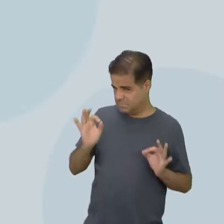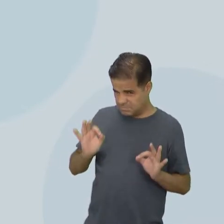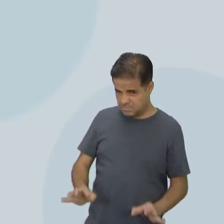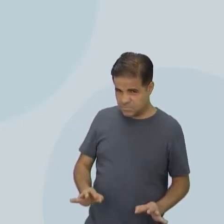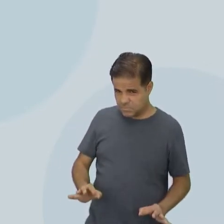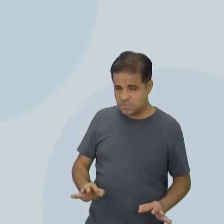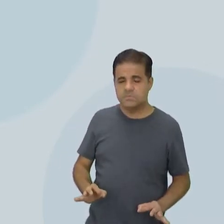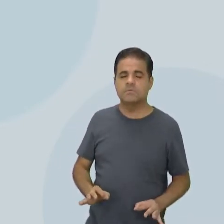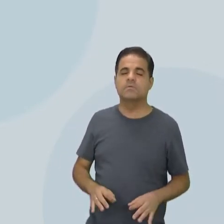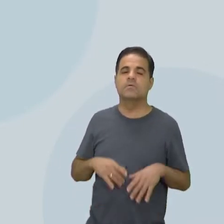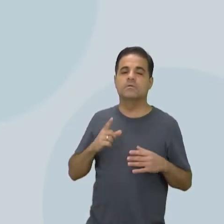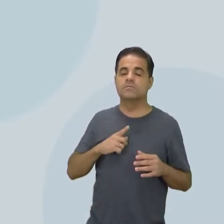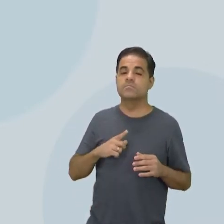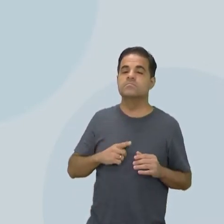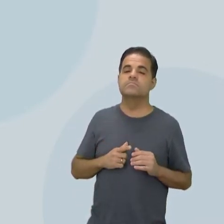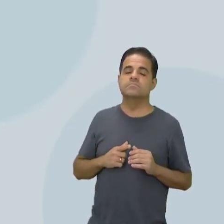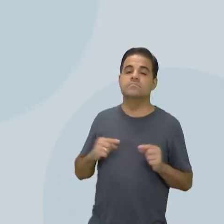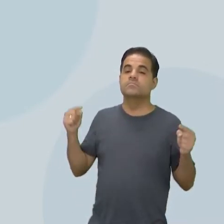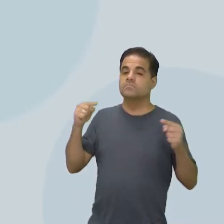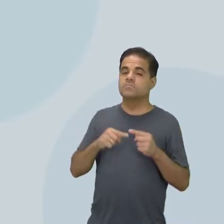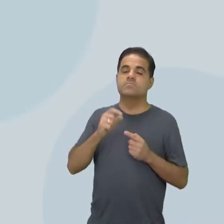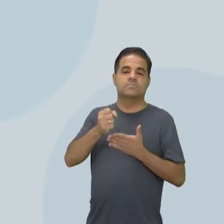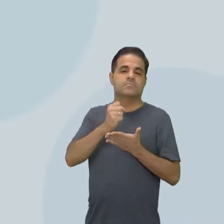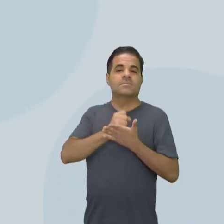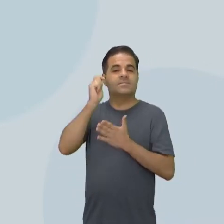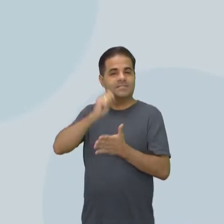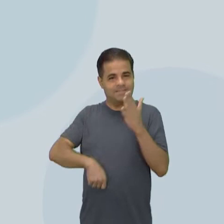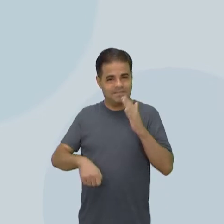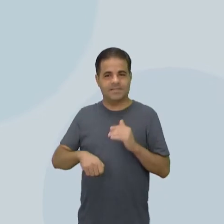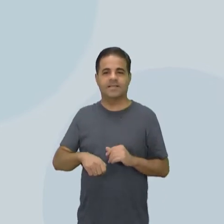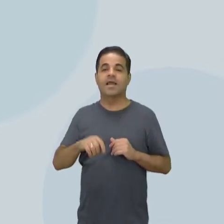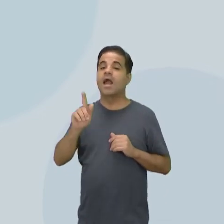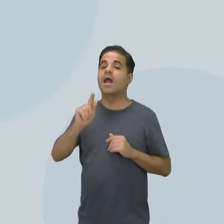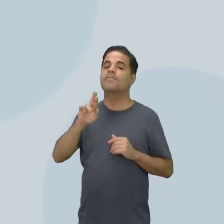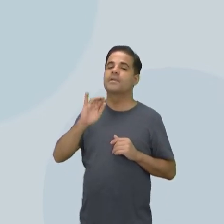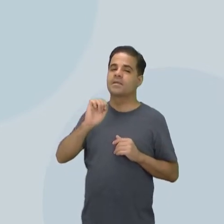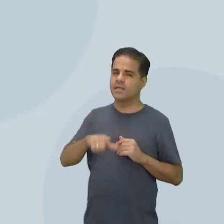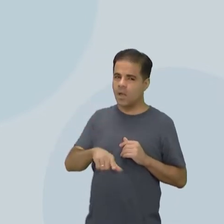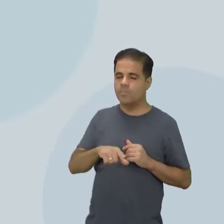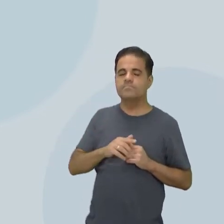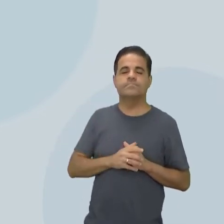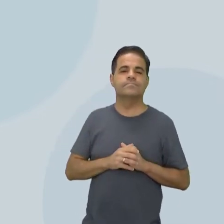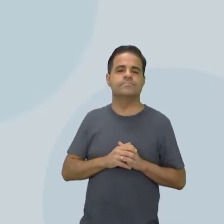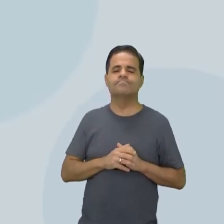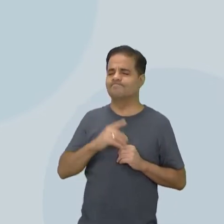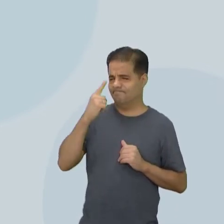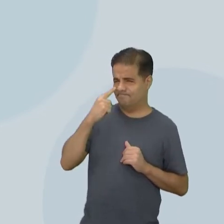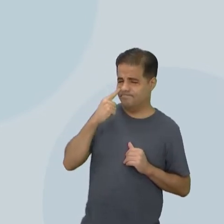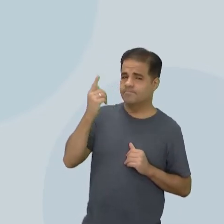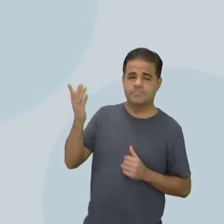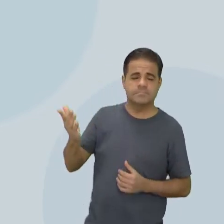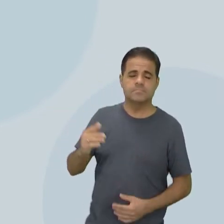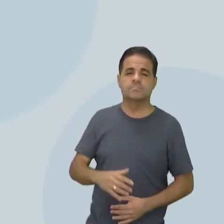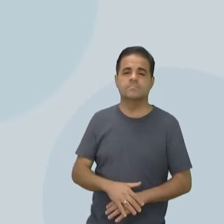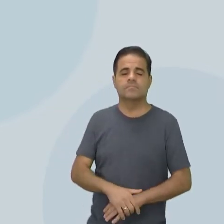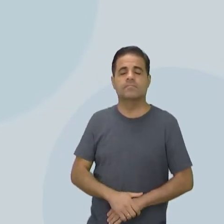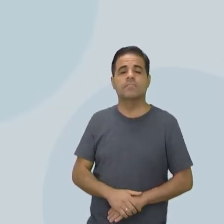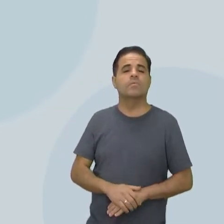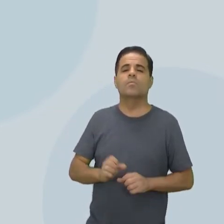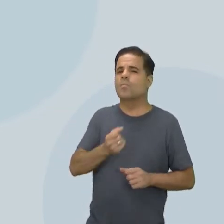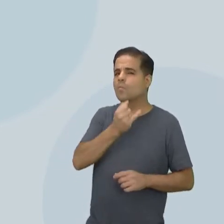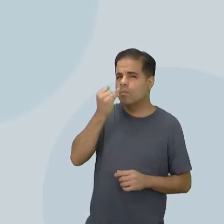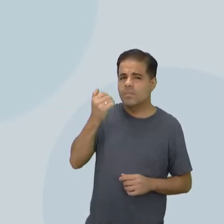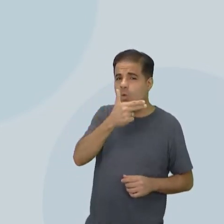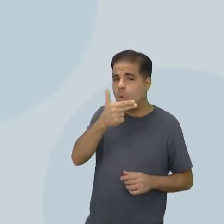isso? Tem algo a ver com o contrato do Gabriel Martinelli, né? Olha só isso aqui, gente. Quanta